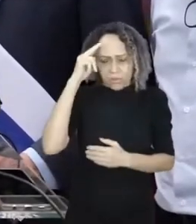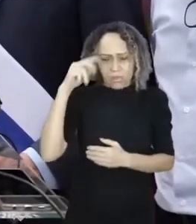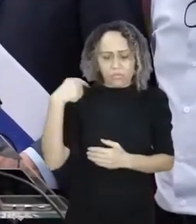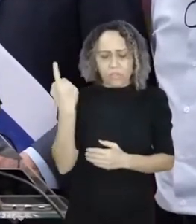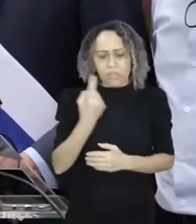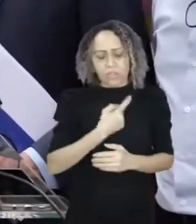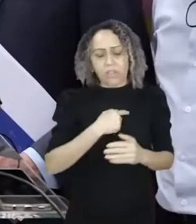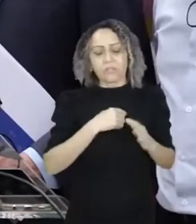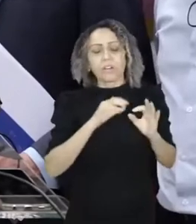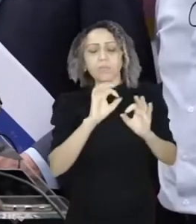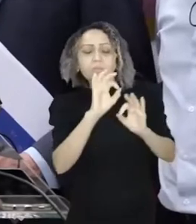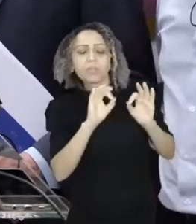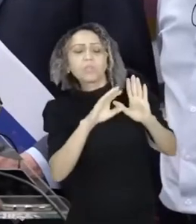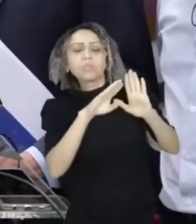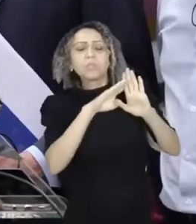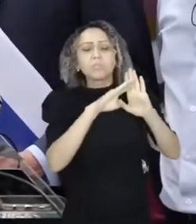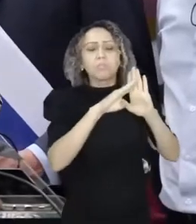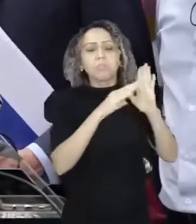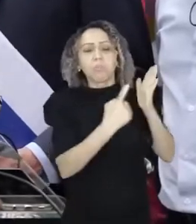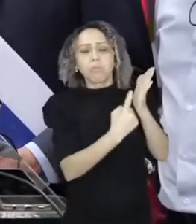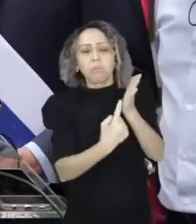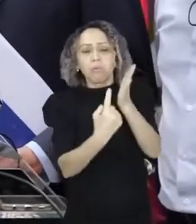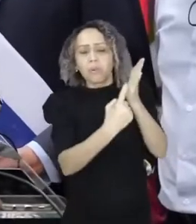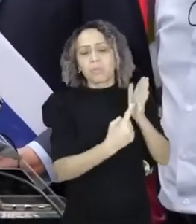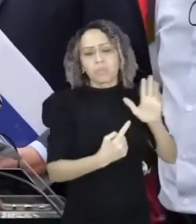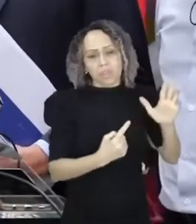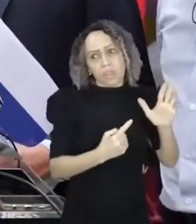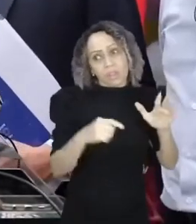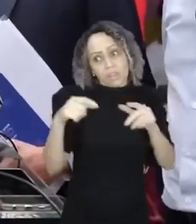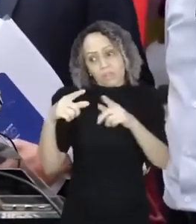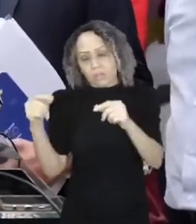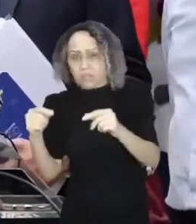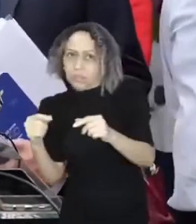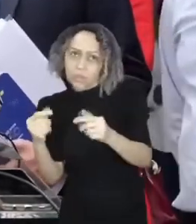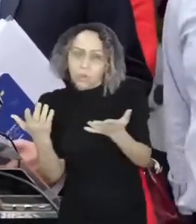vocês, a agenda dele em Brasília ou em outro lugar. Ali.